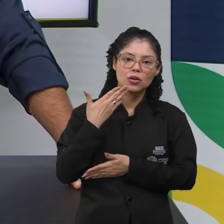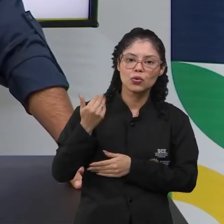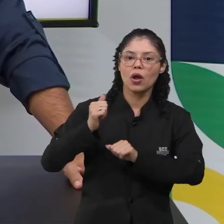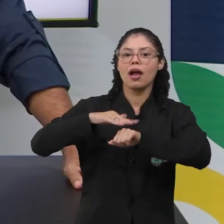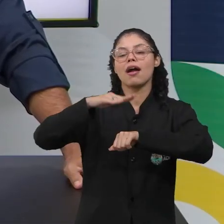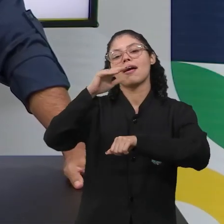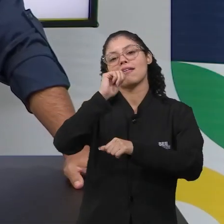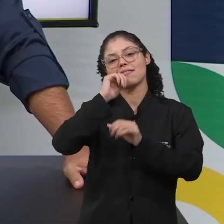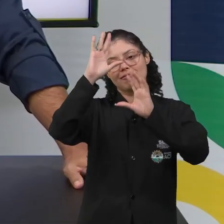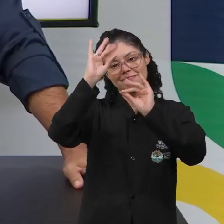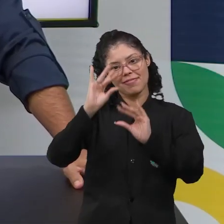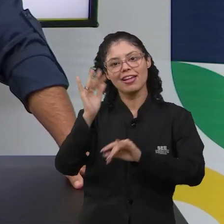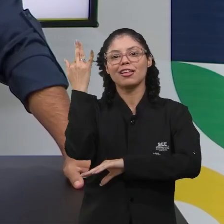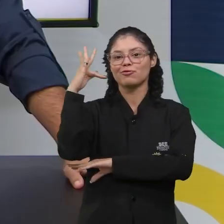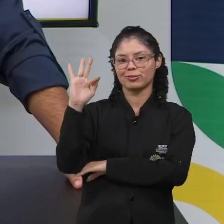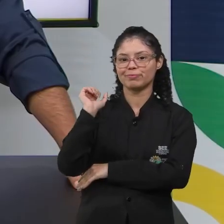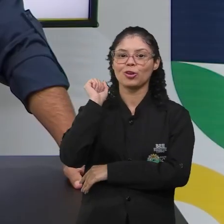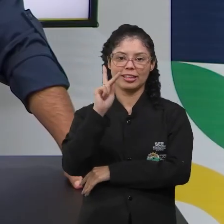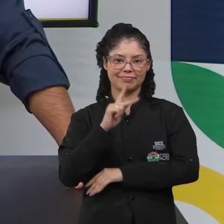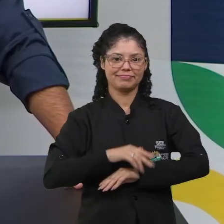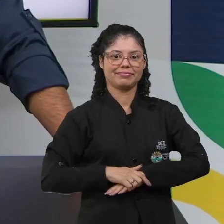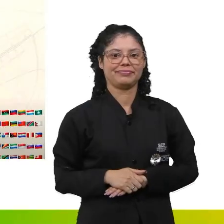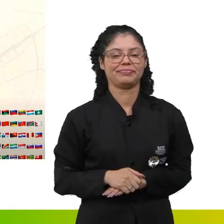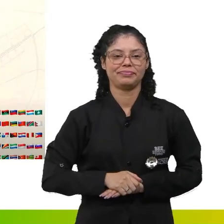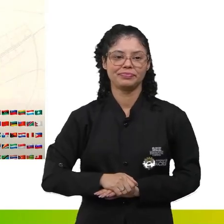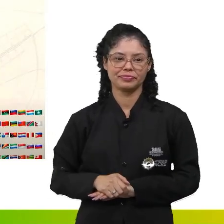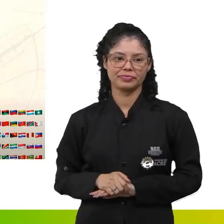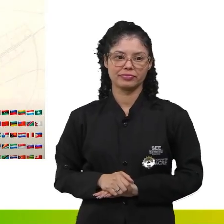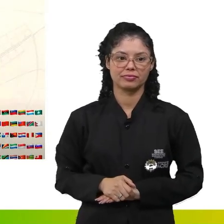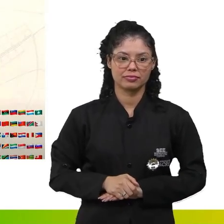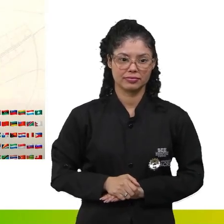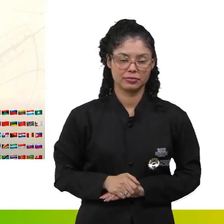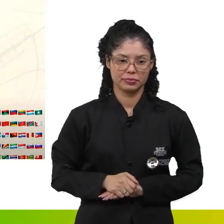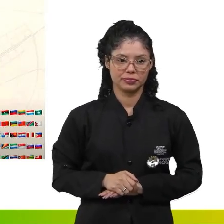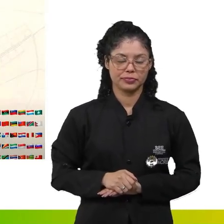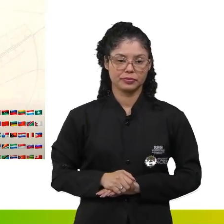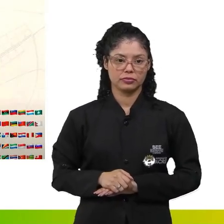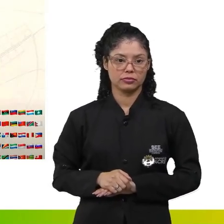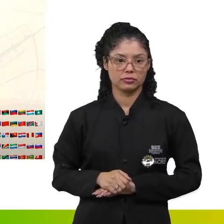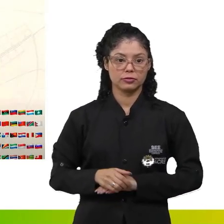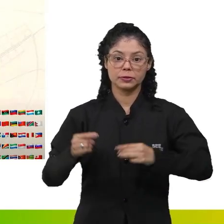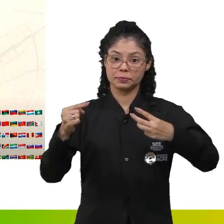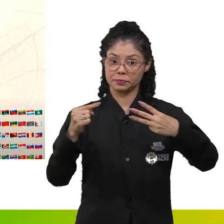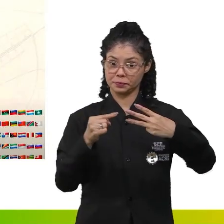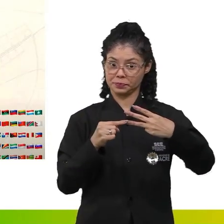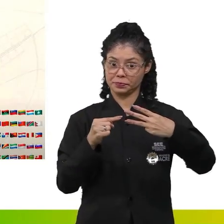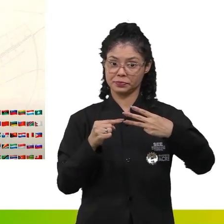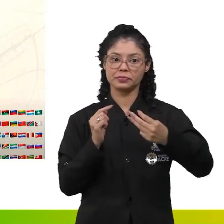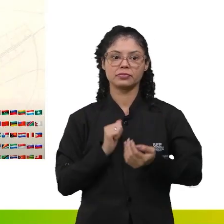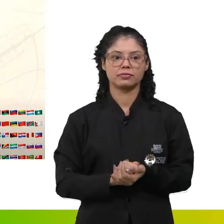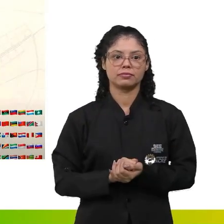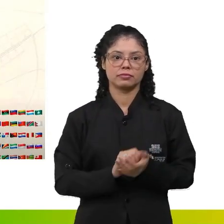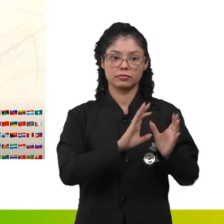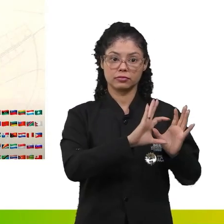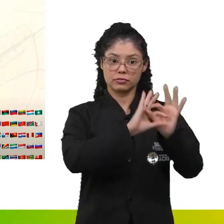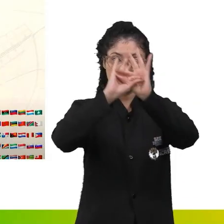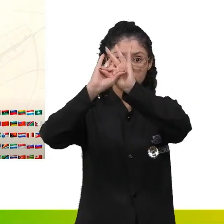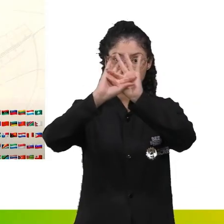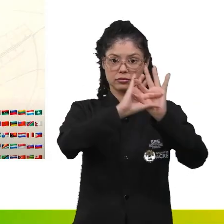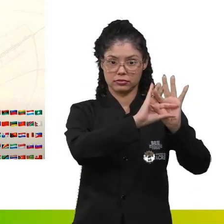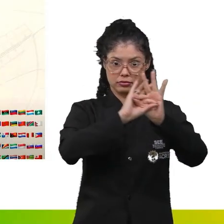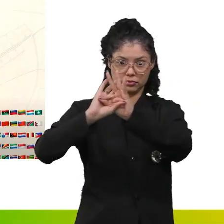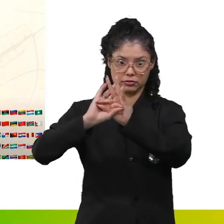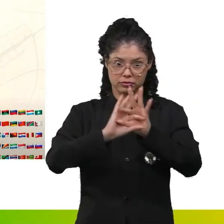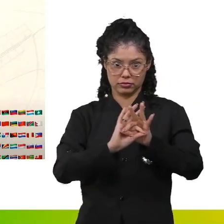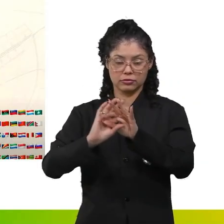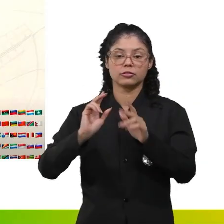mais acerca da França. Ok? Avançando. Então aqui, ó, Tópico 3. Os anéis olímpicos representam a